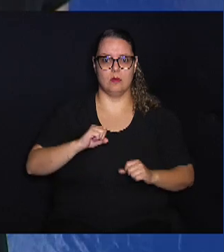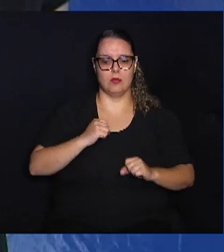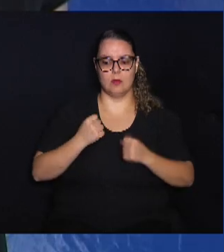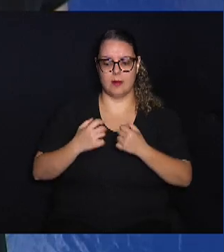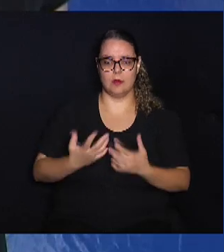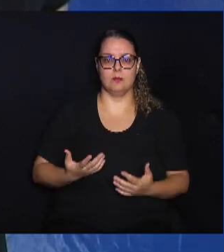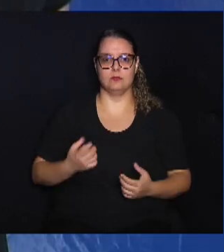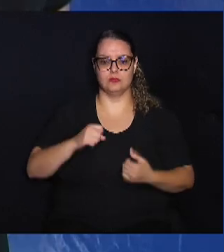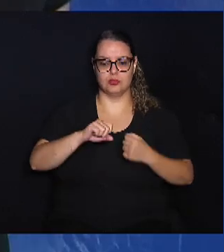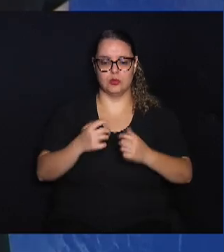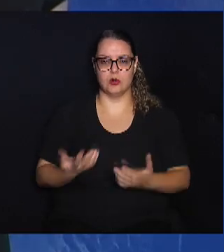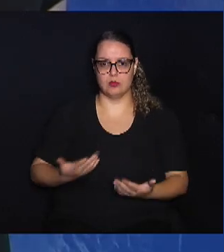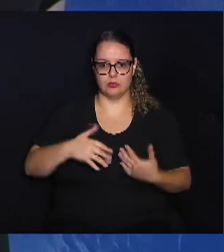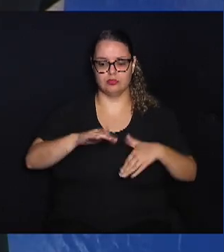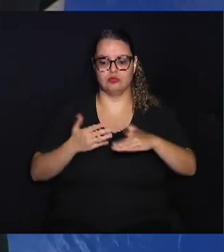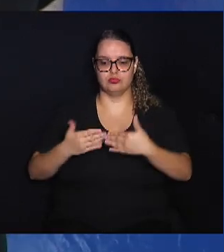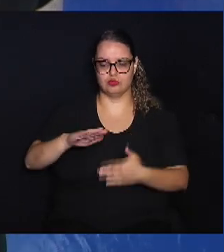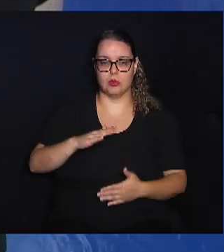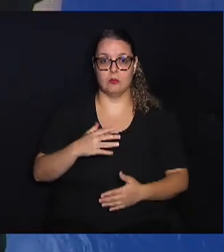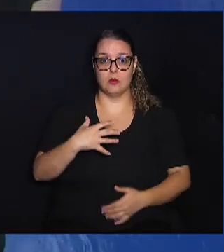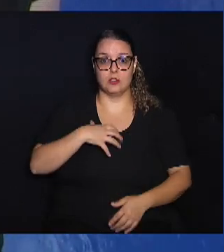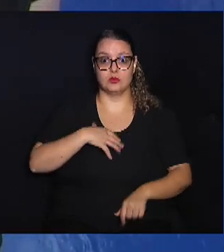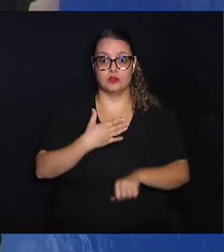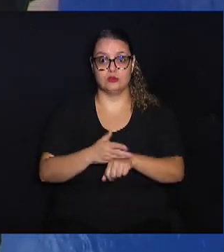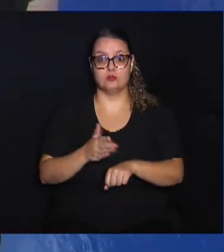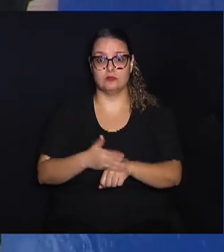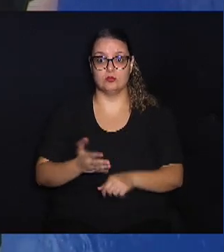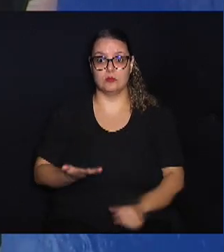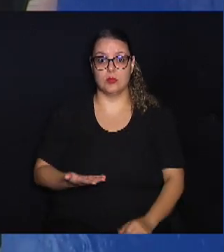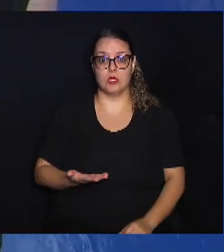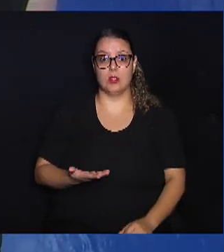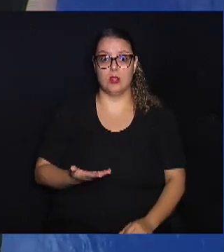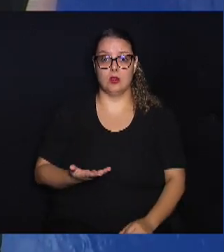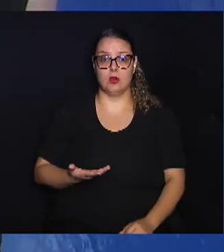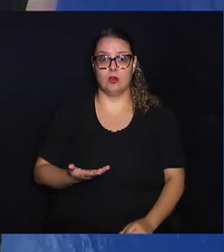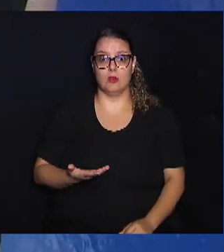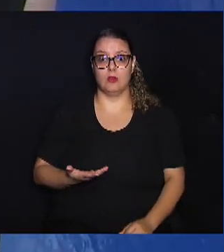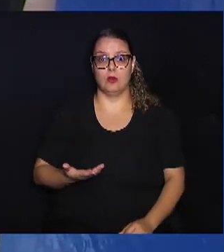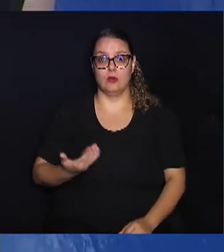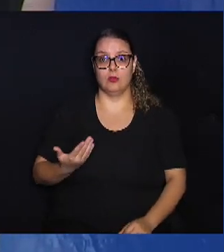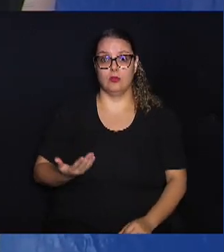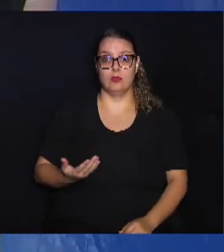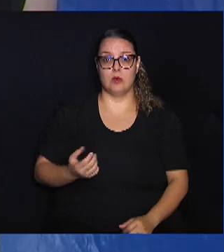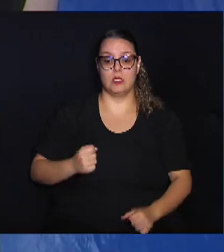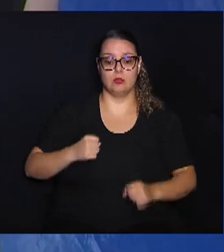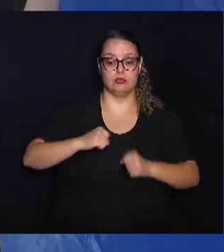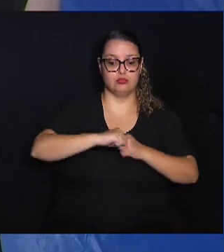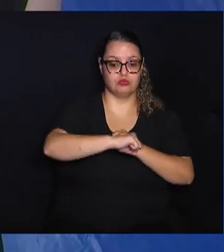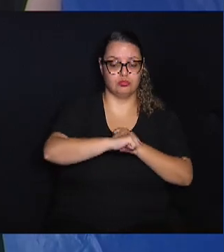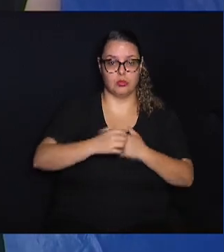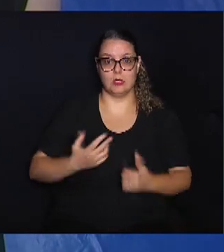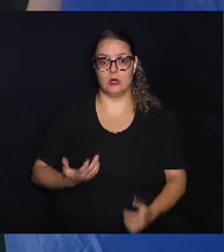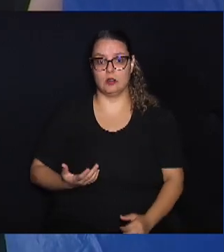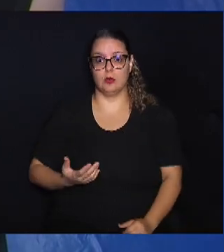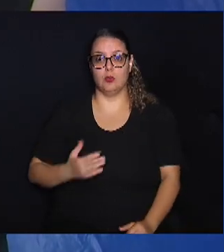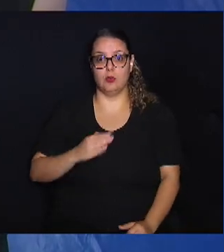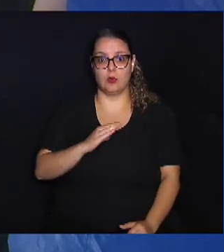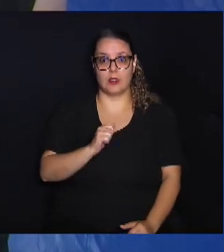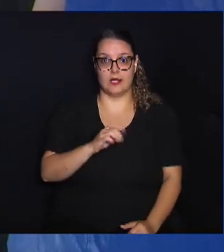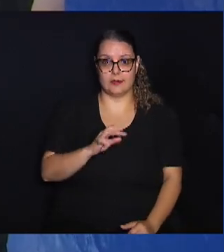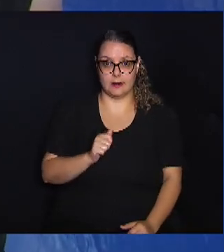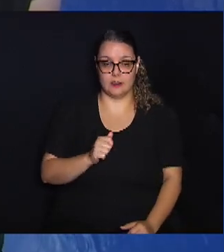que a forma de praticar, tipo uma defesa, principalmente na hora de fazer o kata, é